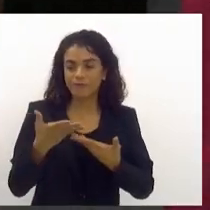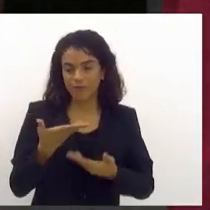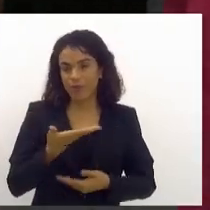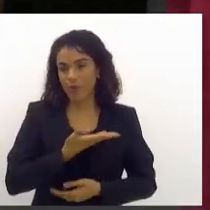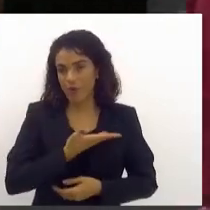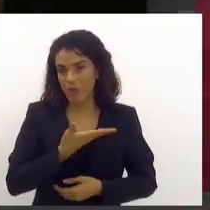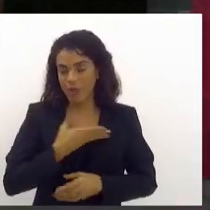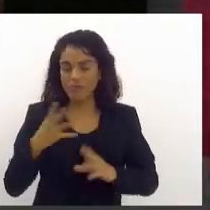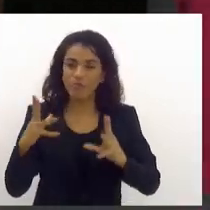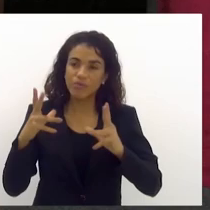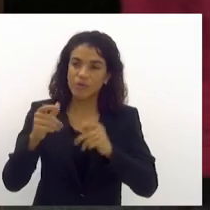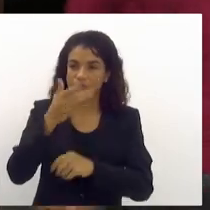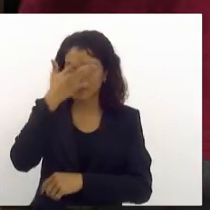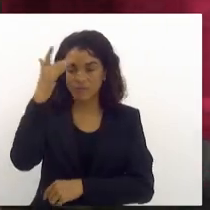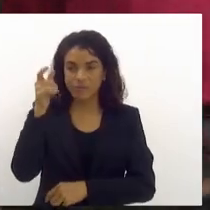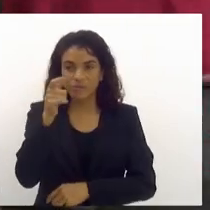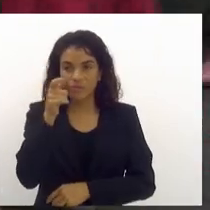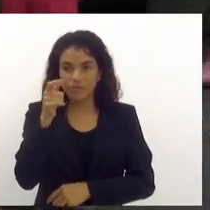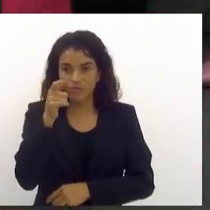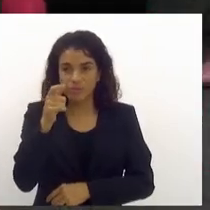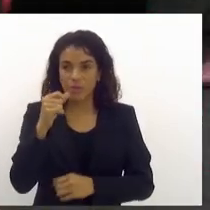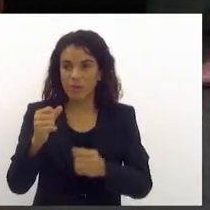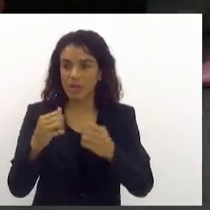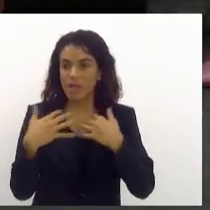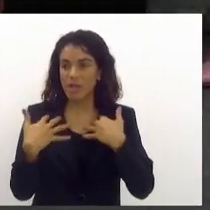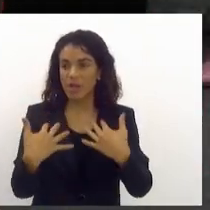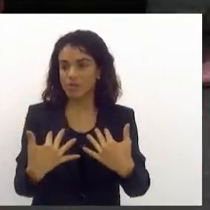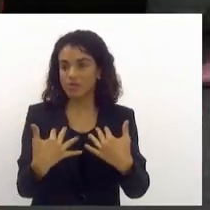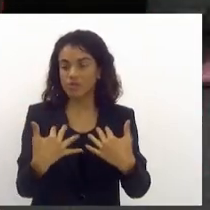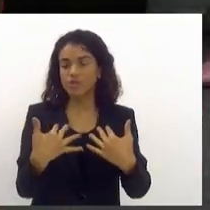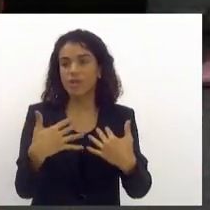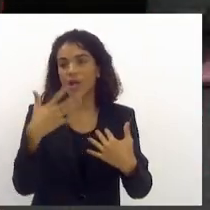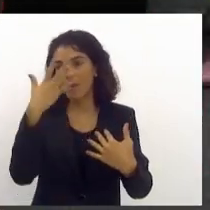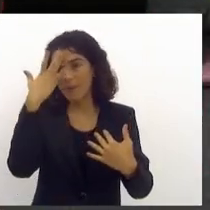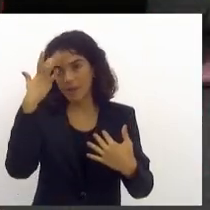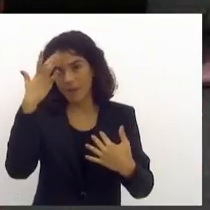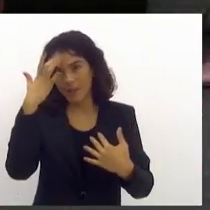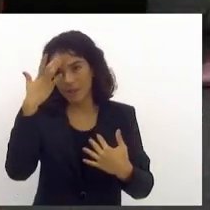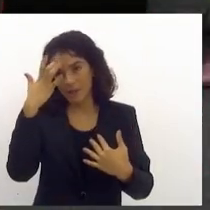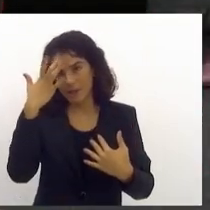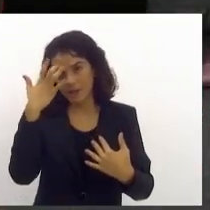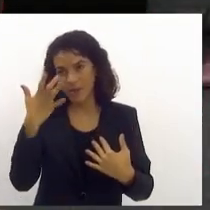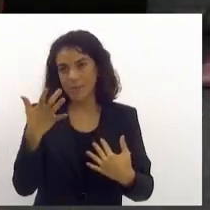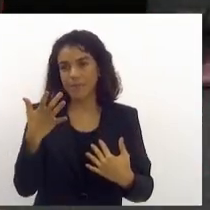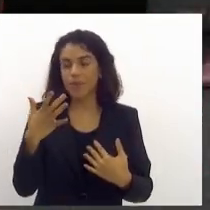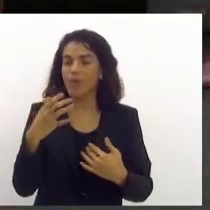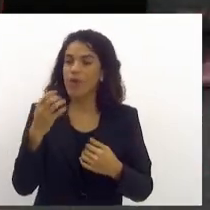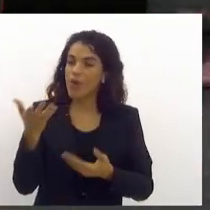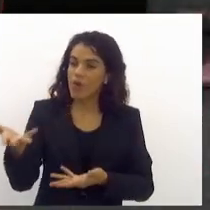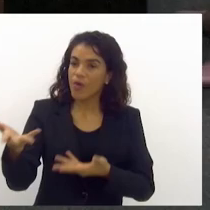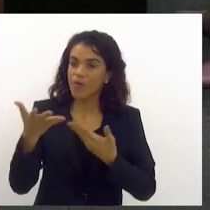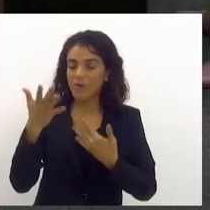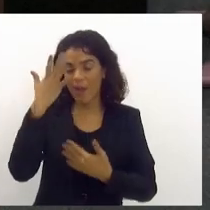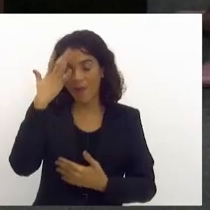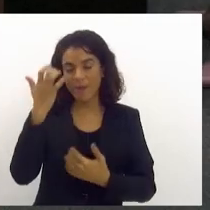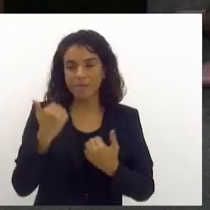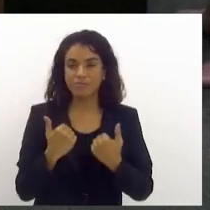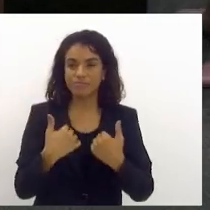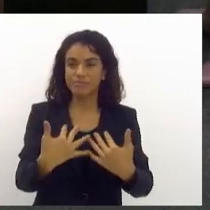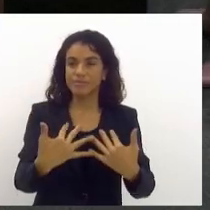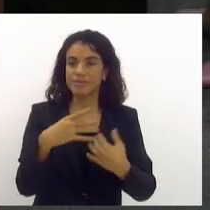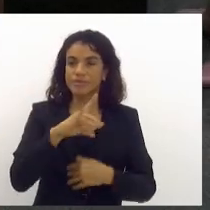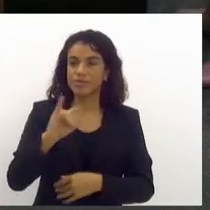todo o público que nos assiste pela audiência pública que faremos amanhã. Convidar para a audiência pública que a gente vai fazer amanhã, no